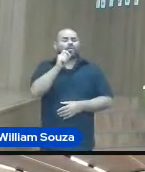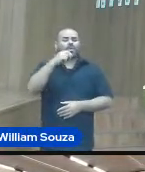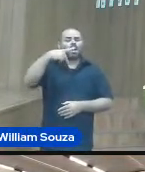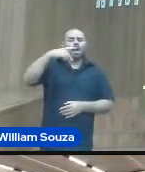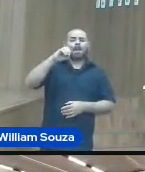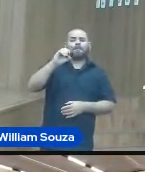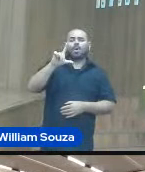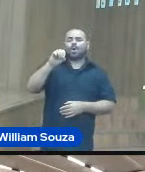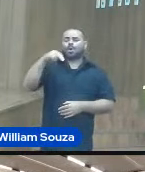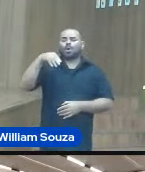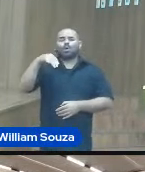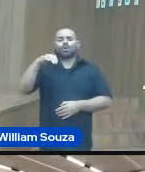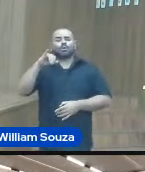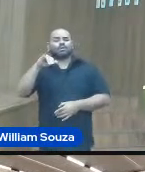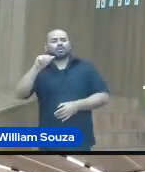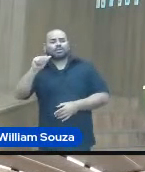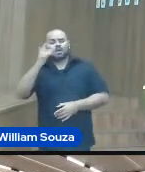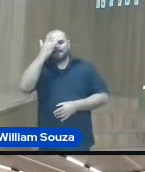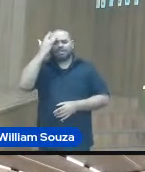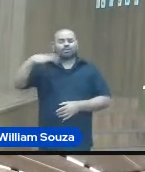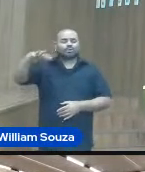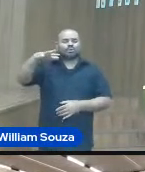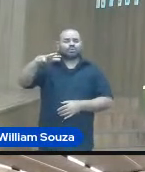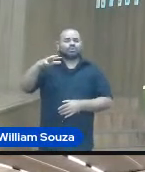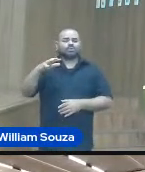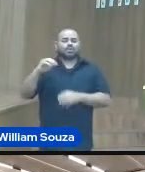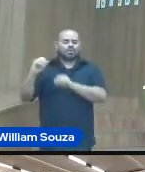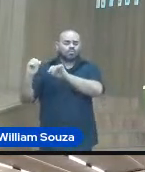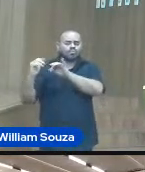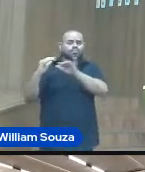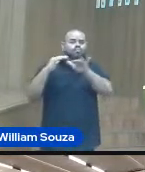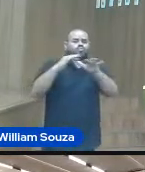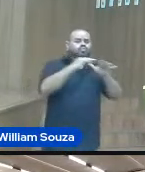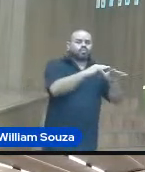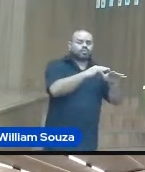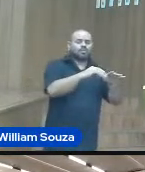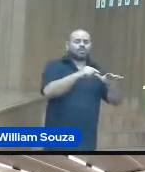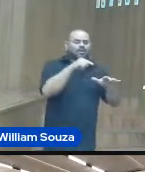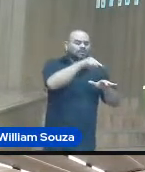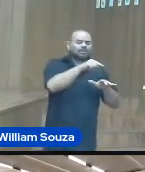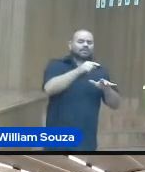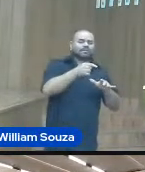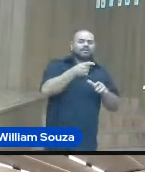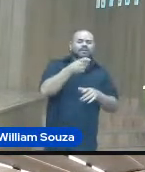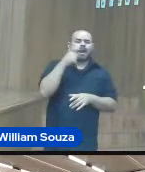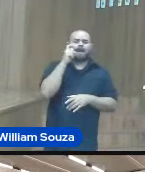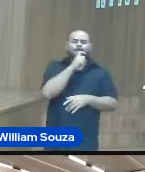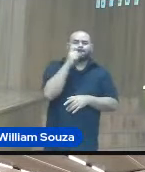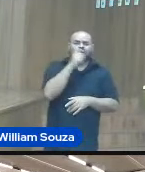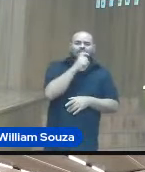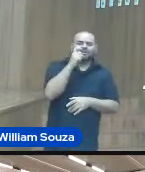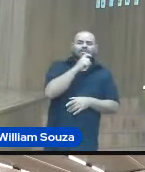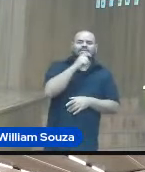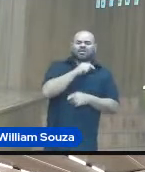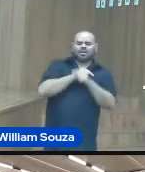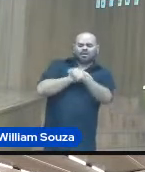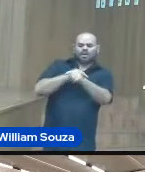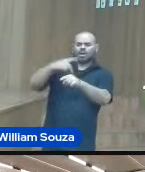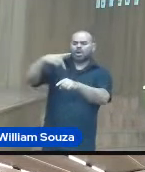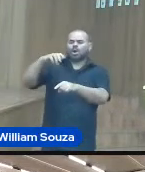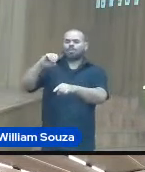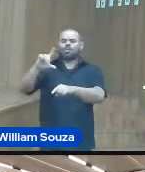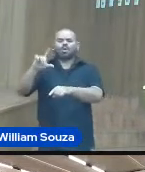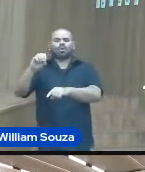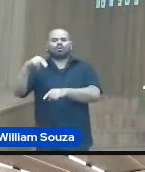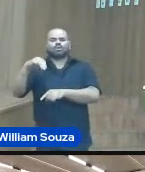tinham uma estação de rádio, né? E eles disseram que foram os poloneses que destruíram, quando foram os próprios